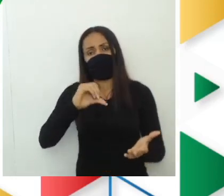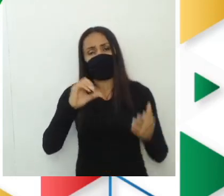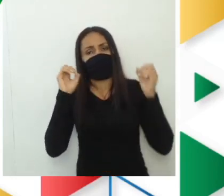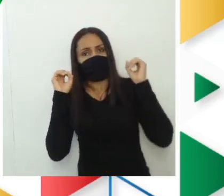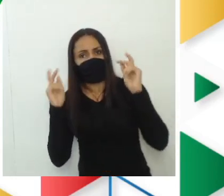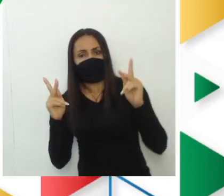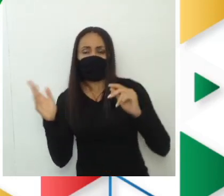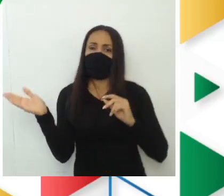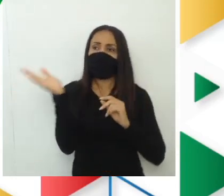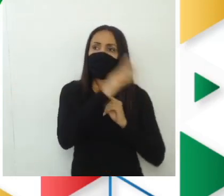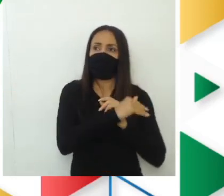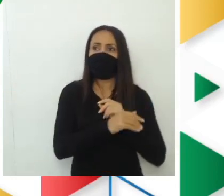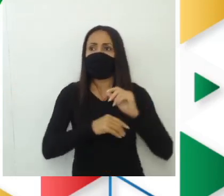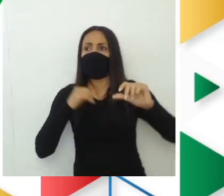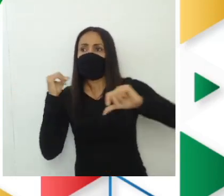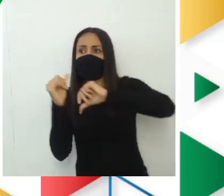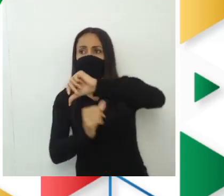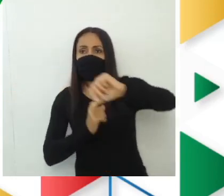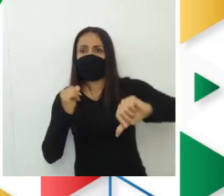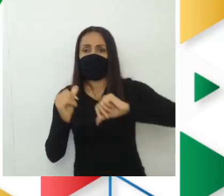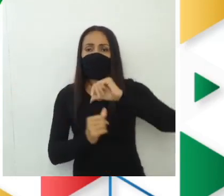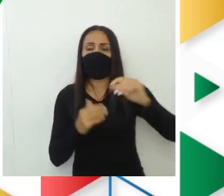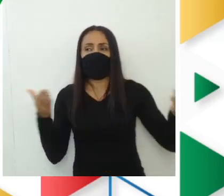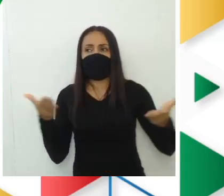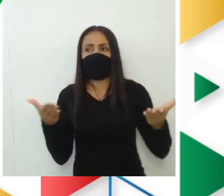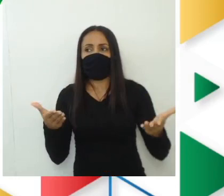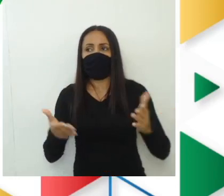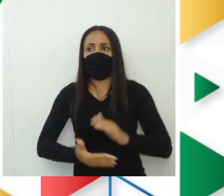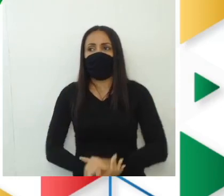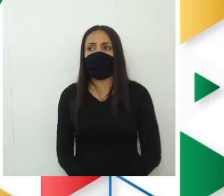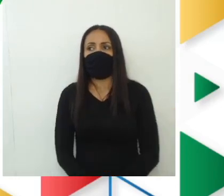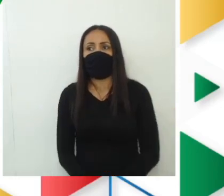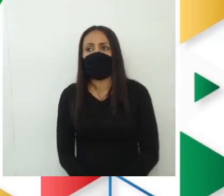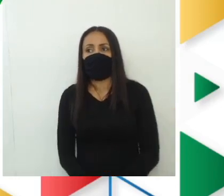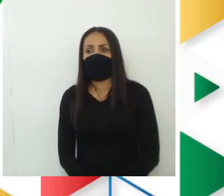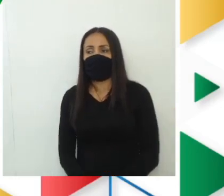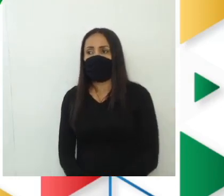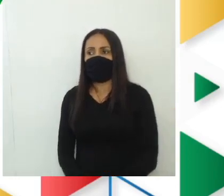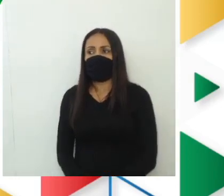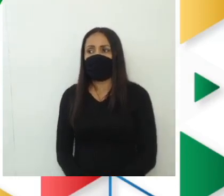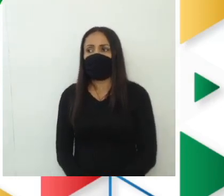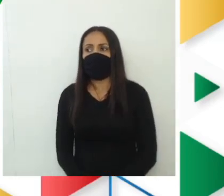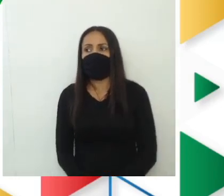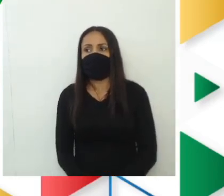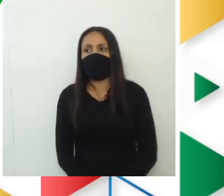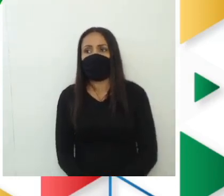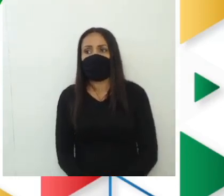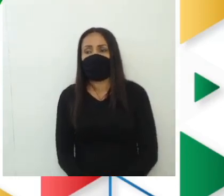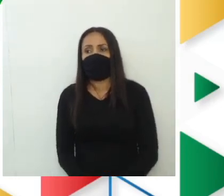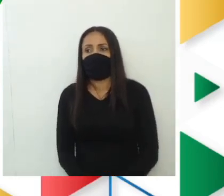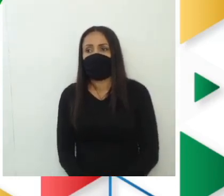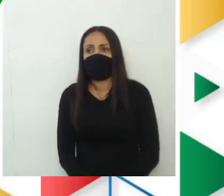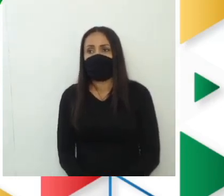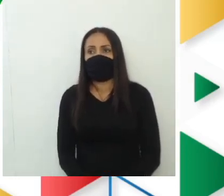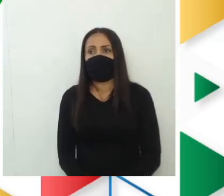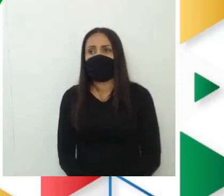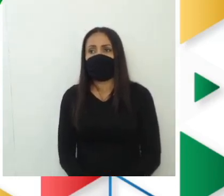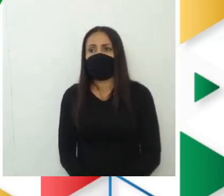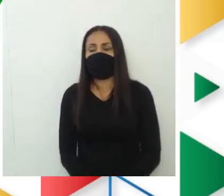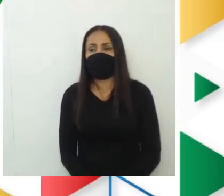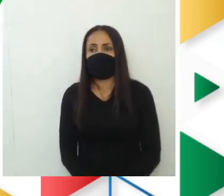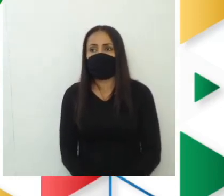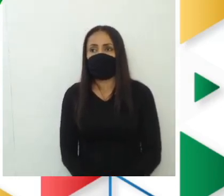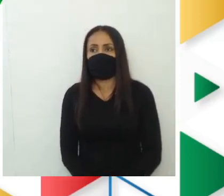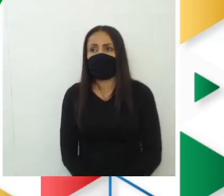vamos transformar o que e pedir o que a questão quer, que é a diferença desse de 12 zeros menos o de 9 zeros.